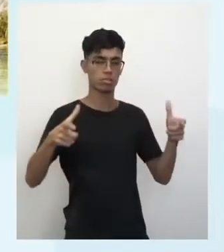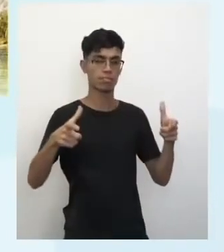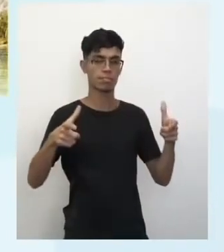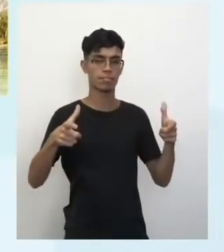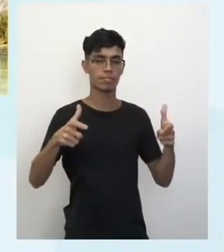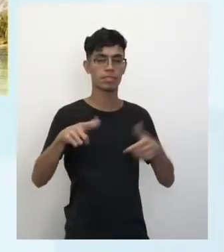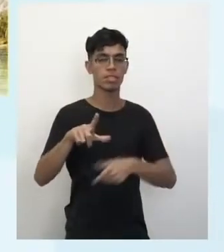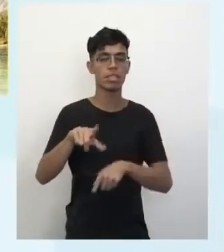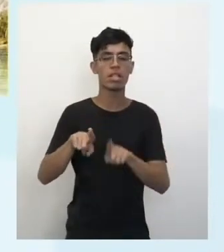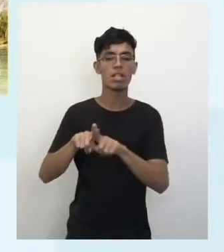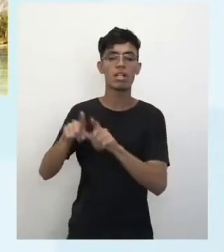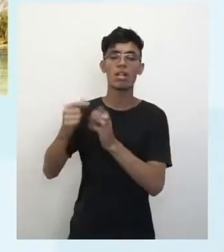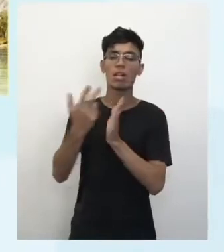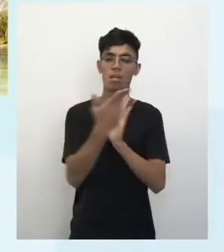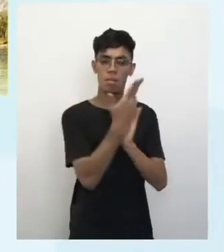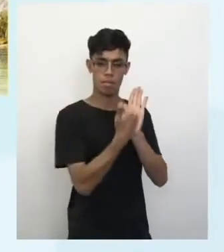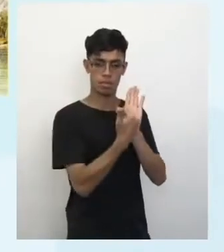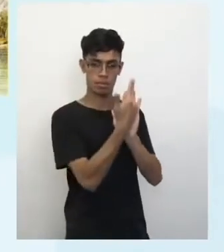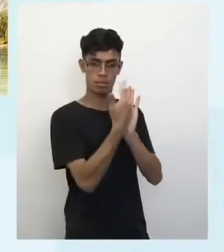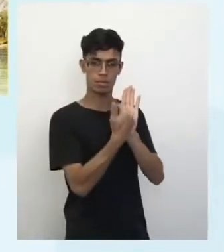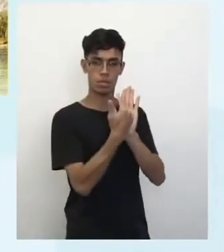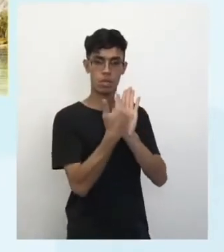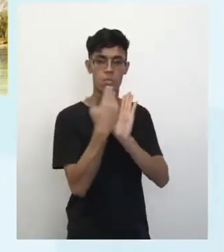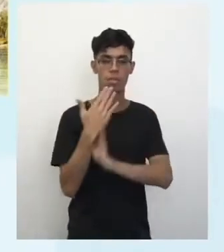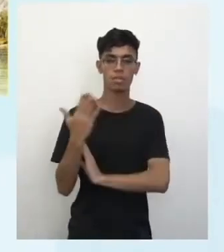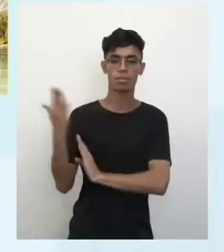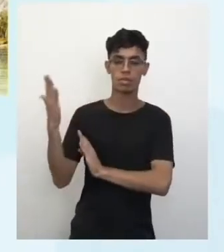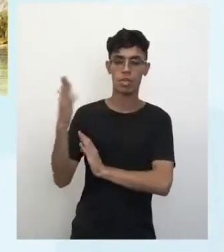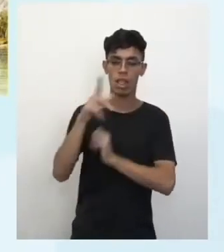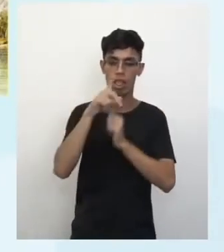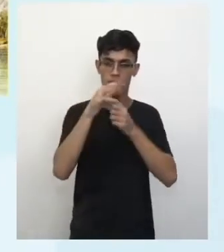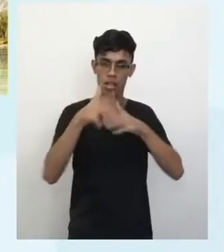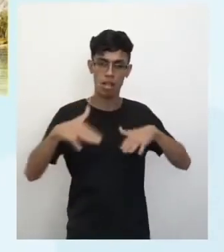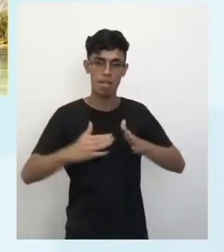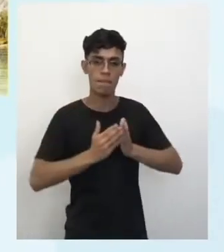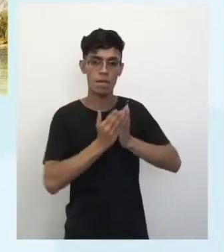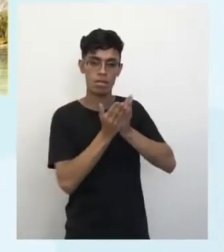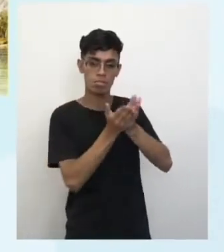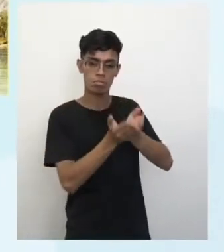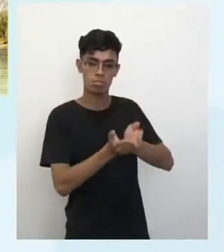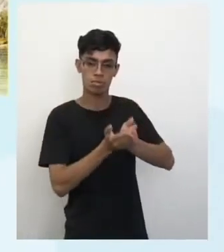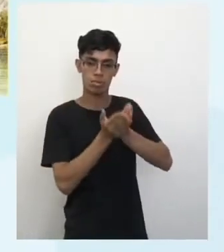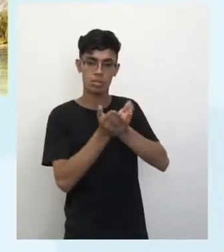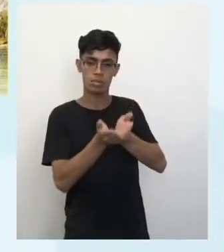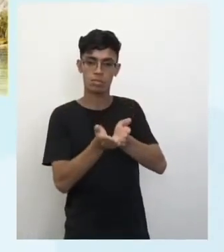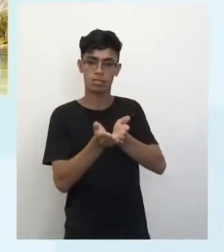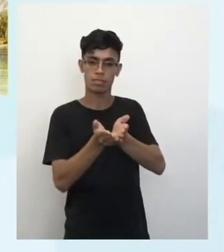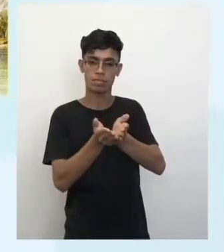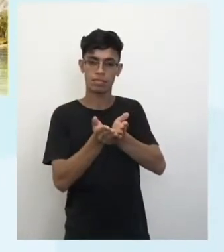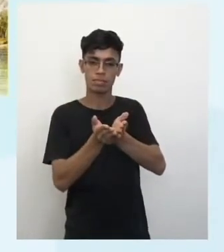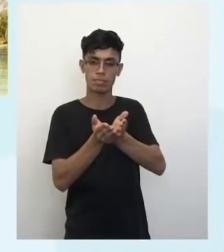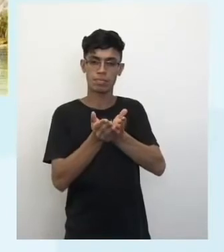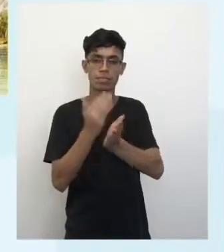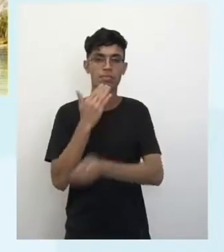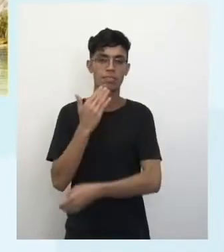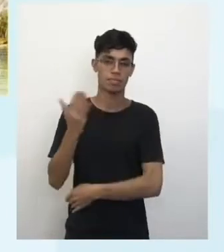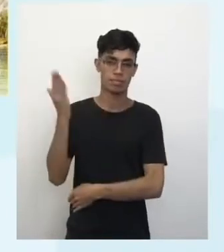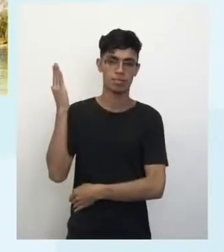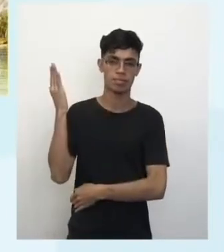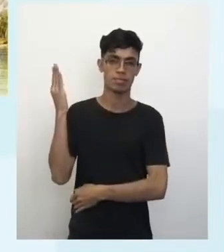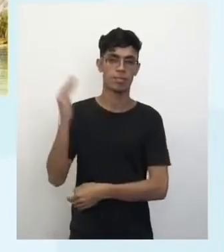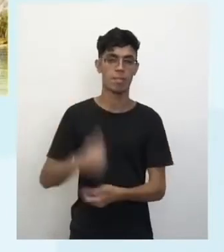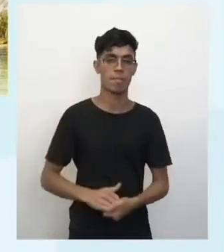uma pintura aí do navio, né, ao fundo, tá? É o navio que está ao fundo ali, que seria o Beagle, tá bom? É o que tem aí nessa imagem.